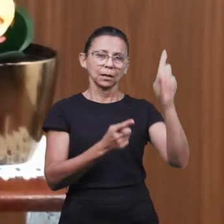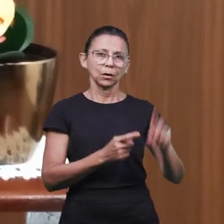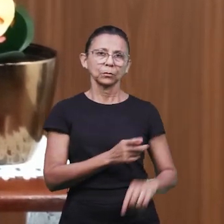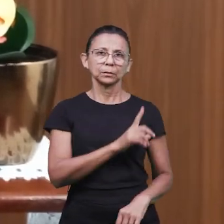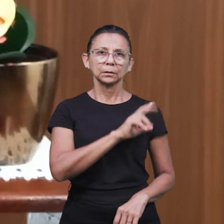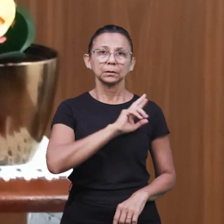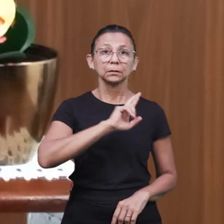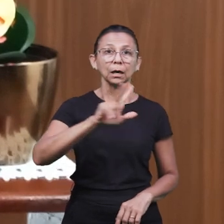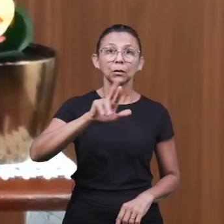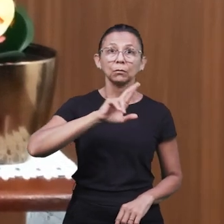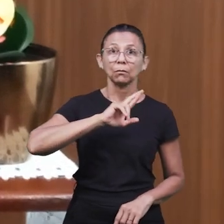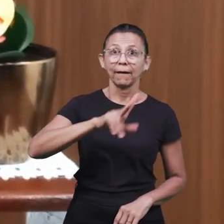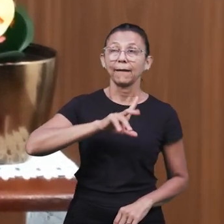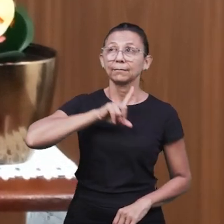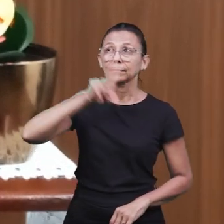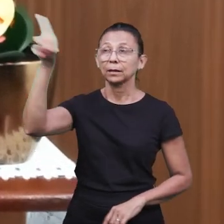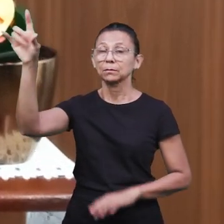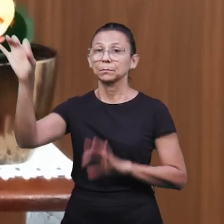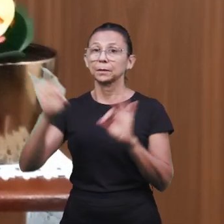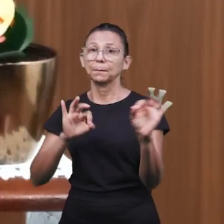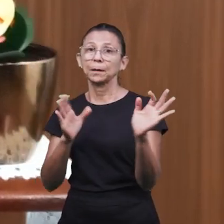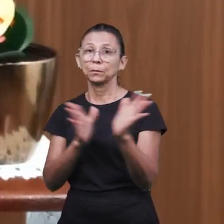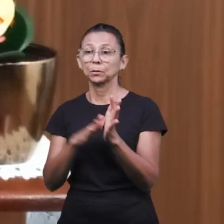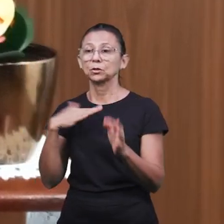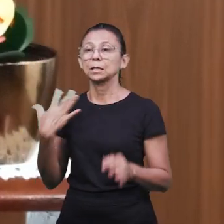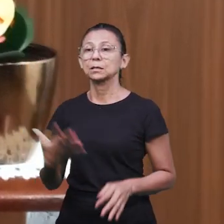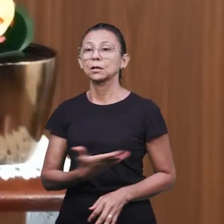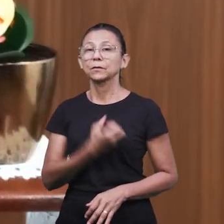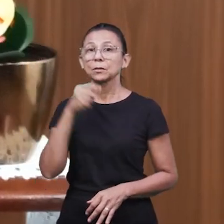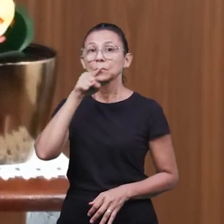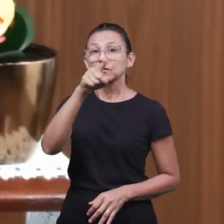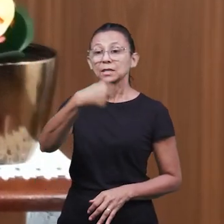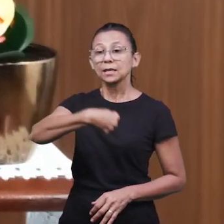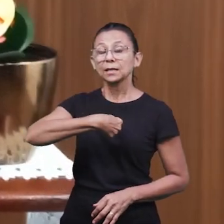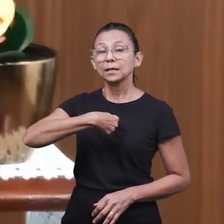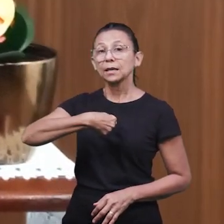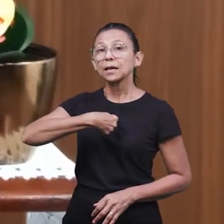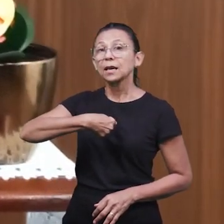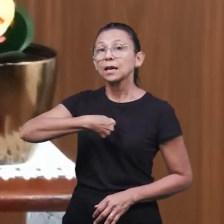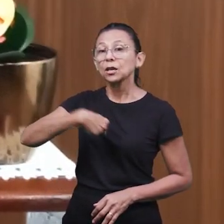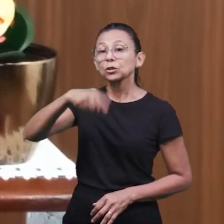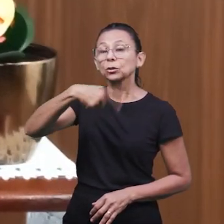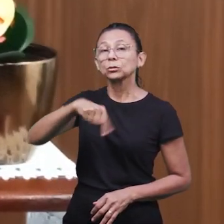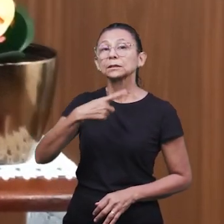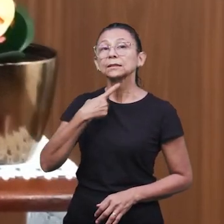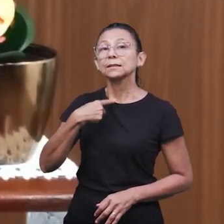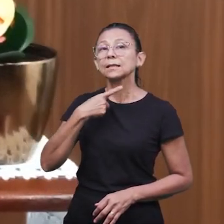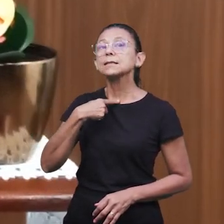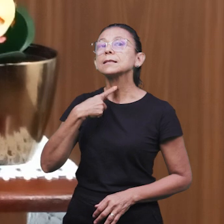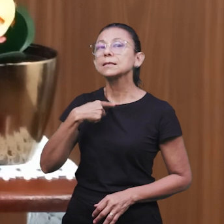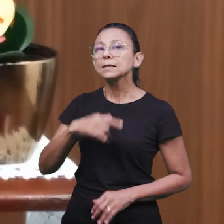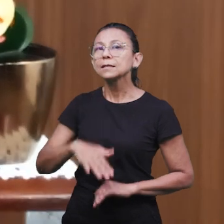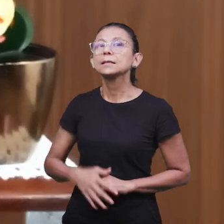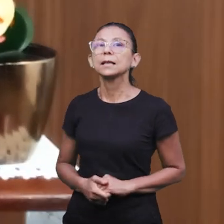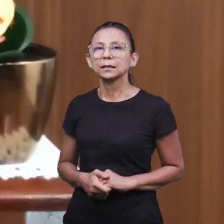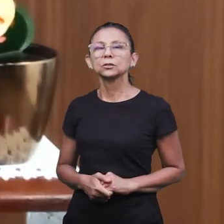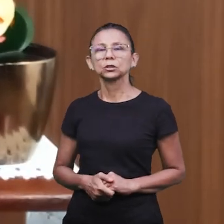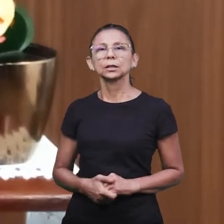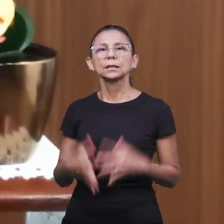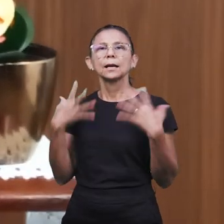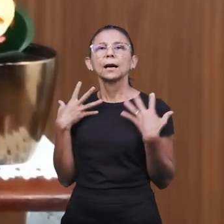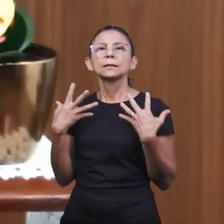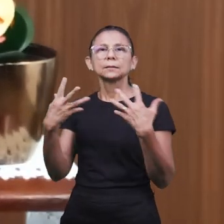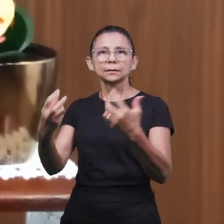eterno, preparado por Deus. Para mim, para você e para todo aquele que quer, que desejar e se colocar